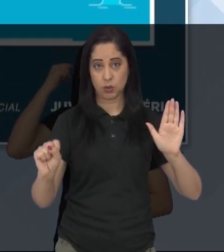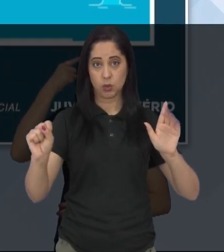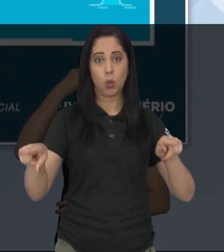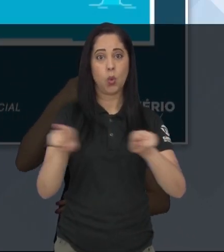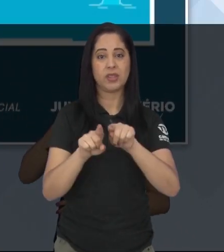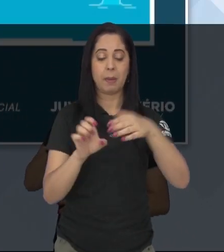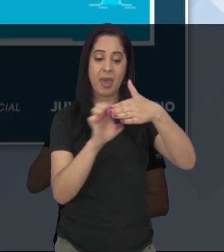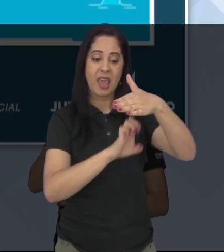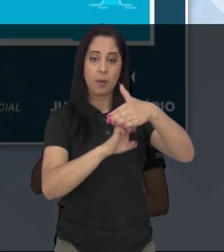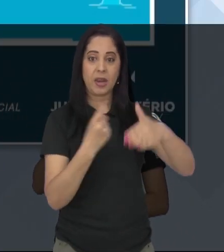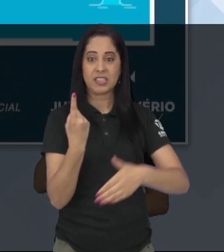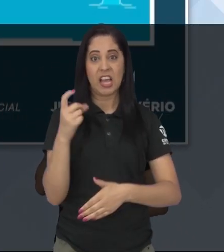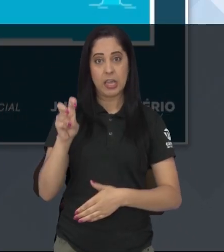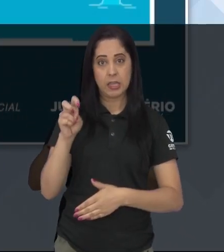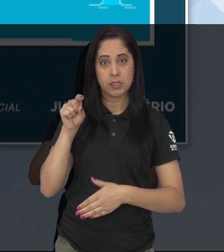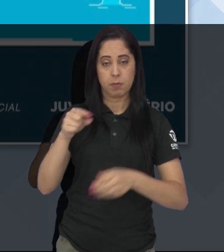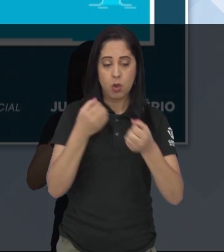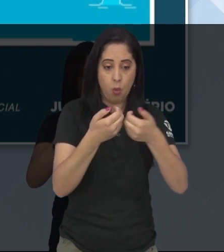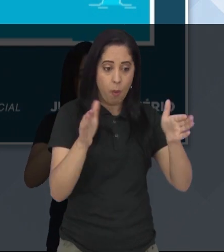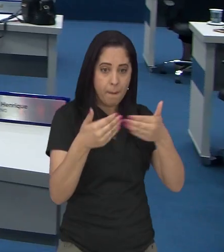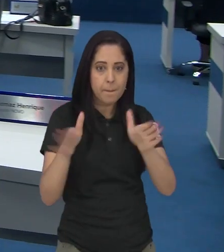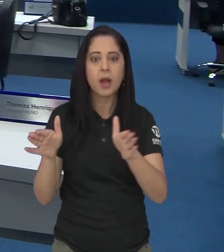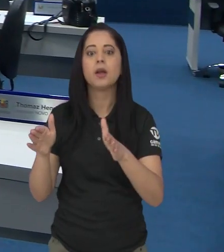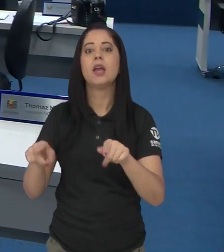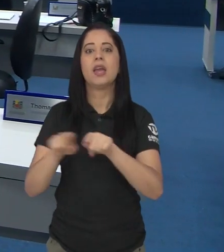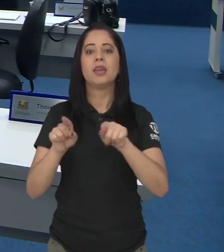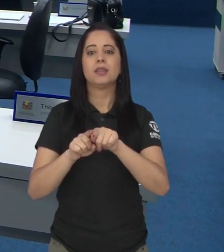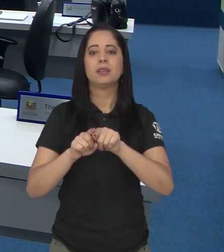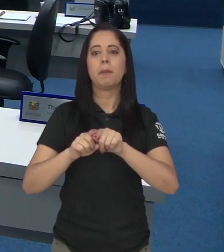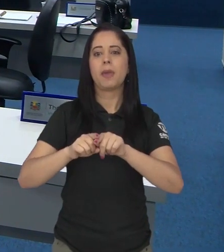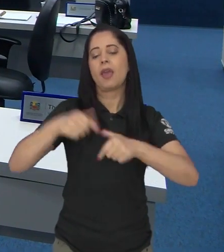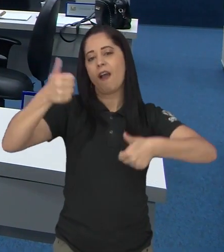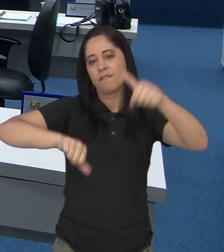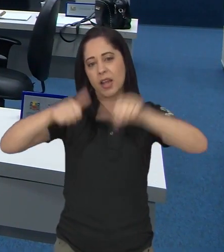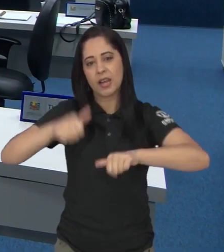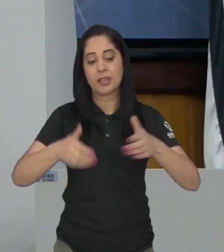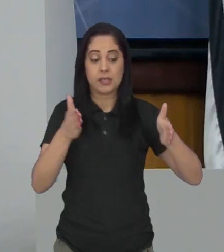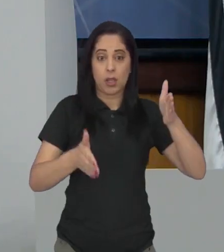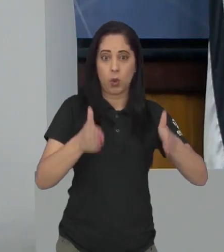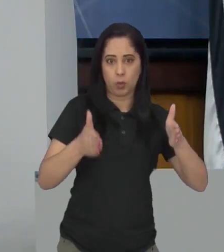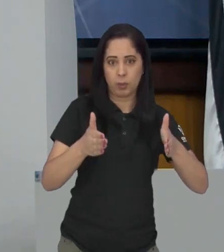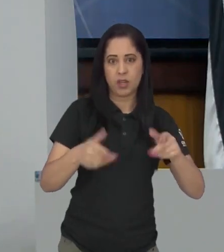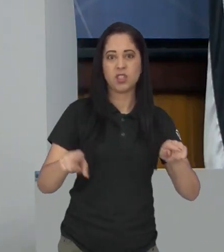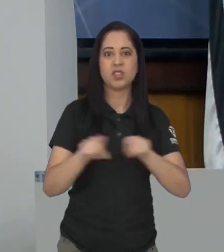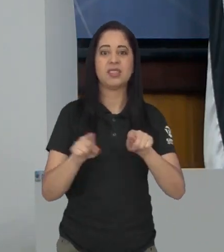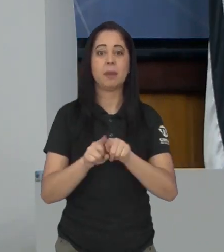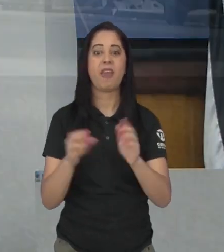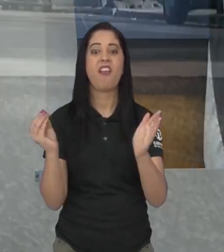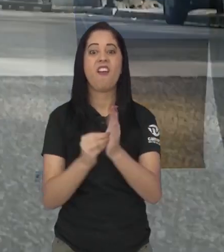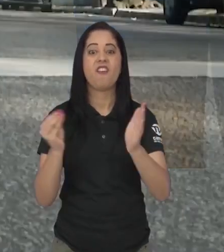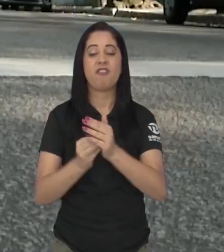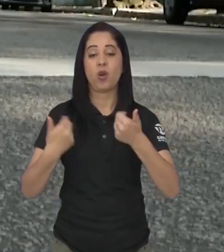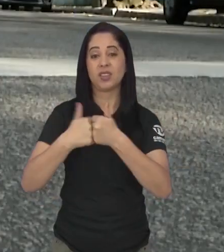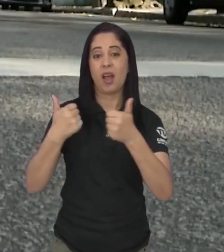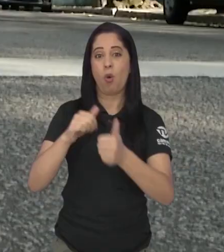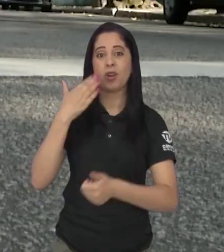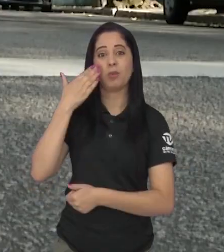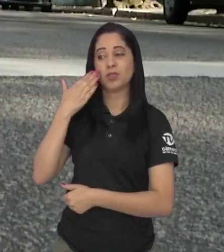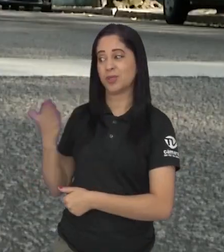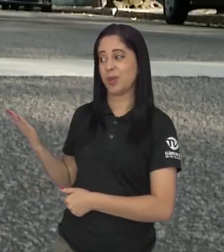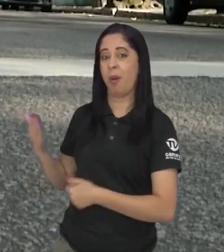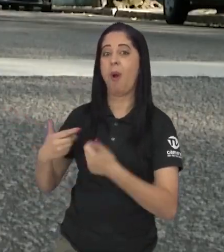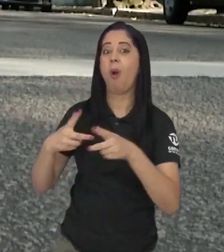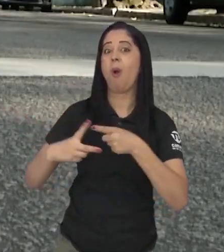mil empresas no município em 2022, balanço do mandato no ano, atrasos e faltas de manutenção nos ônibus